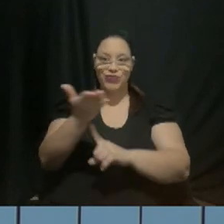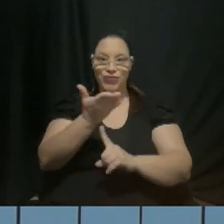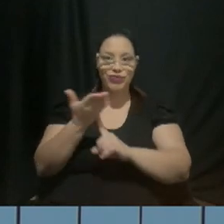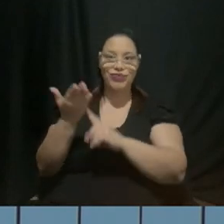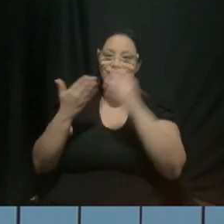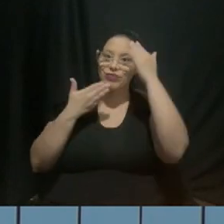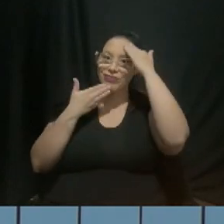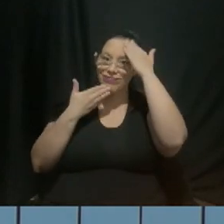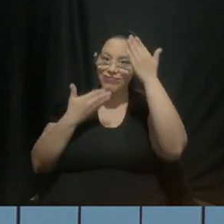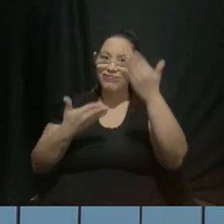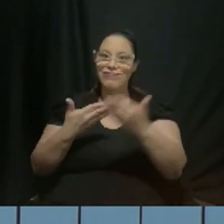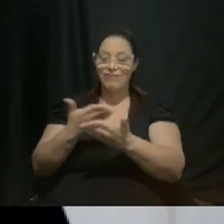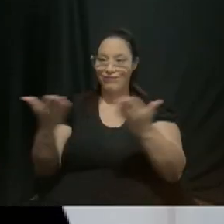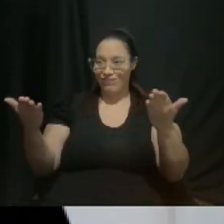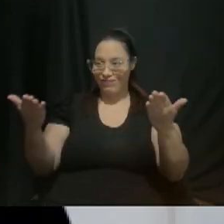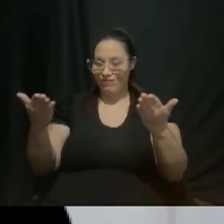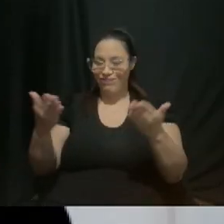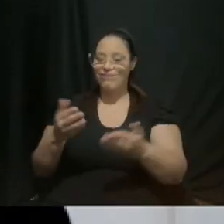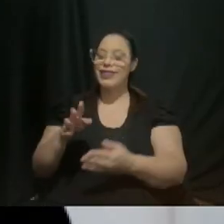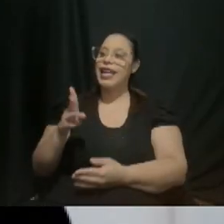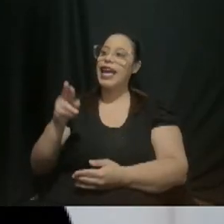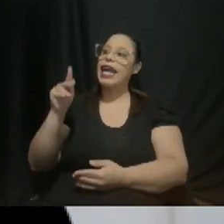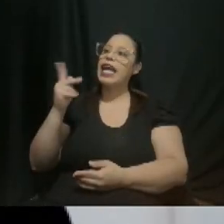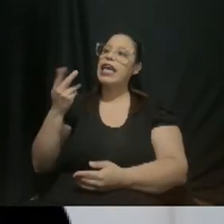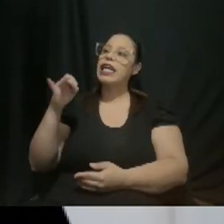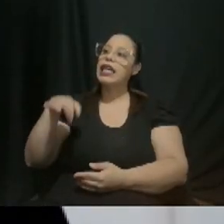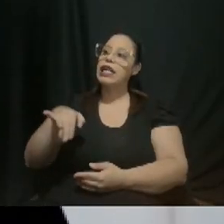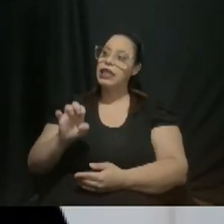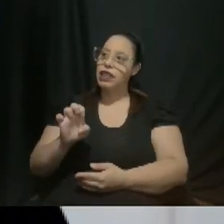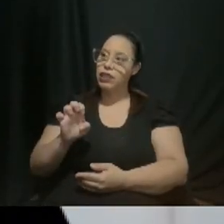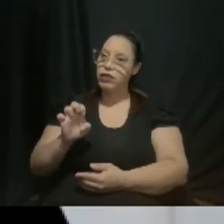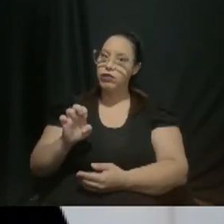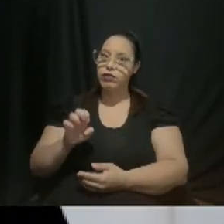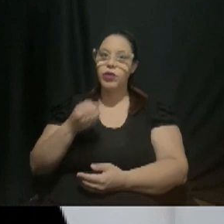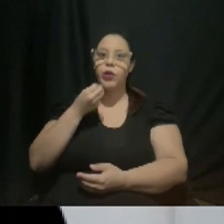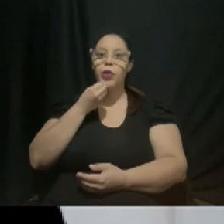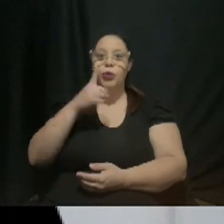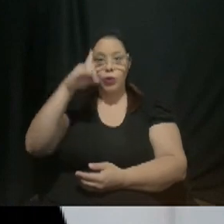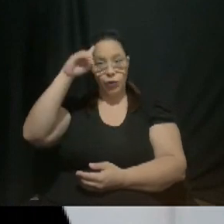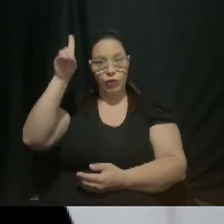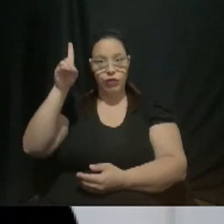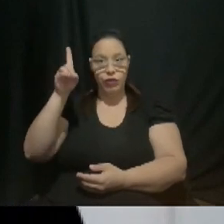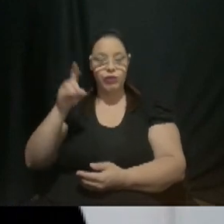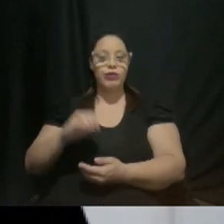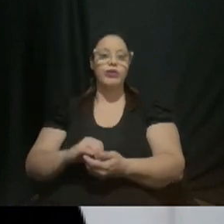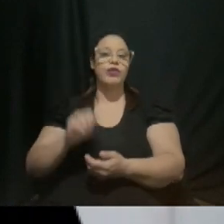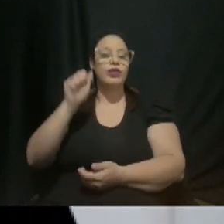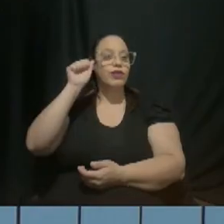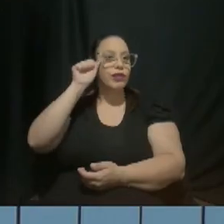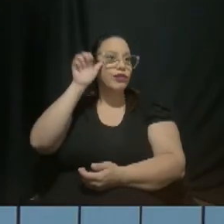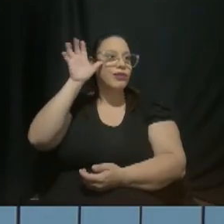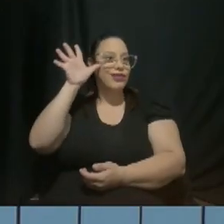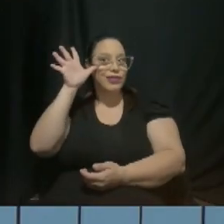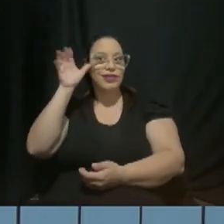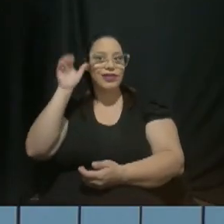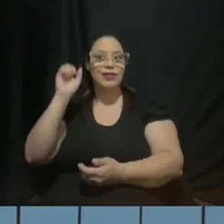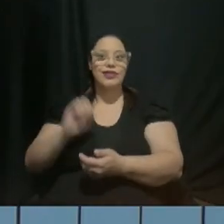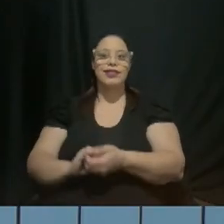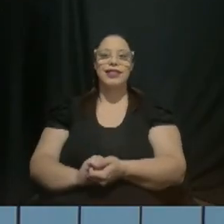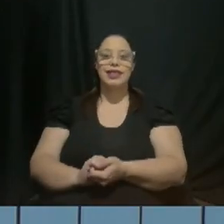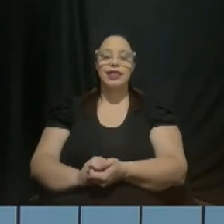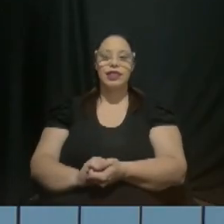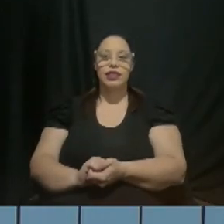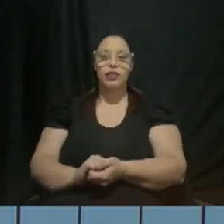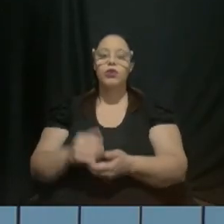com a gente, Henrique. Bom dia, é um prazer estar aqui e vamos... Dobrando esse assunto aí que é